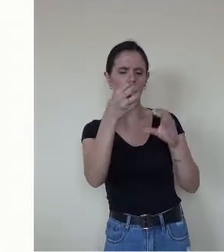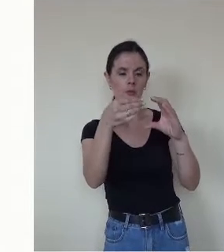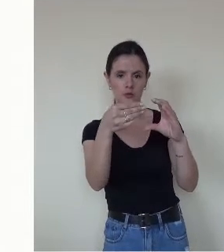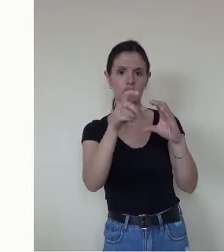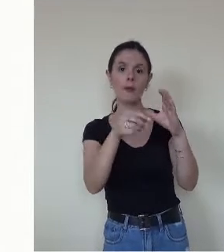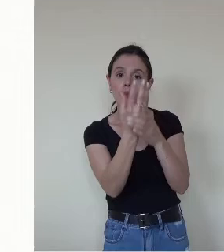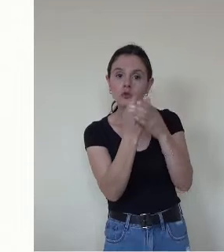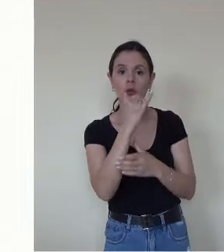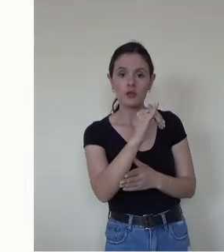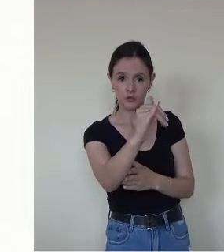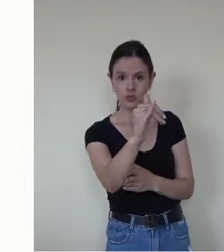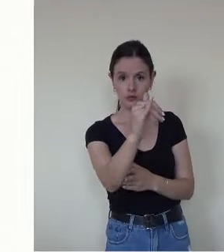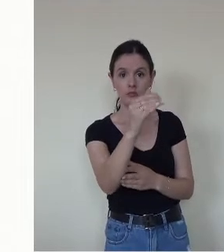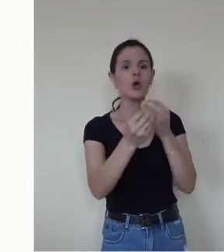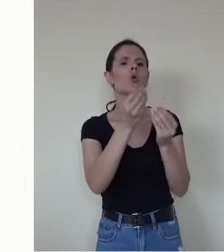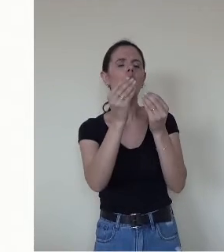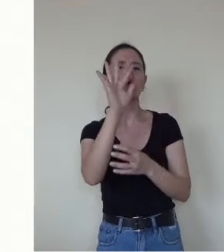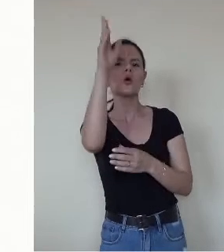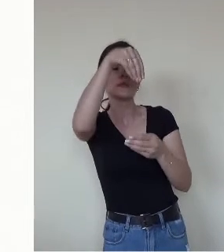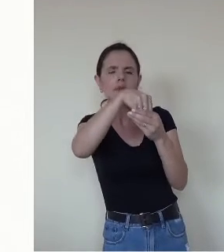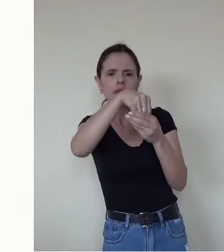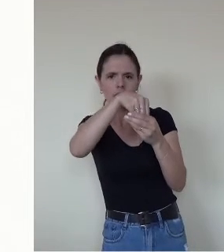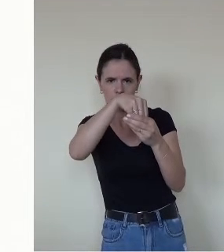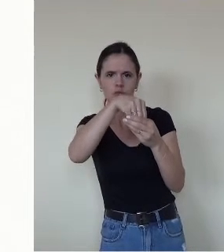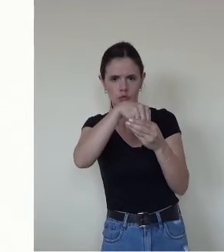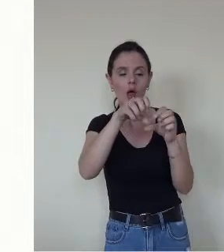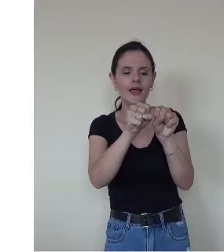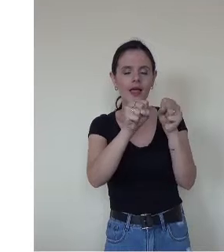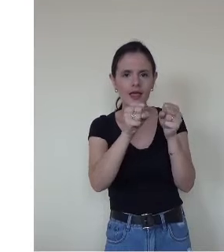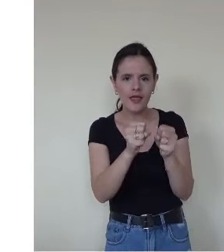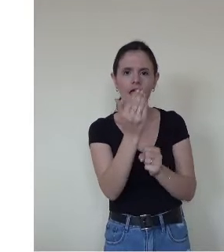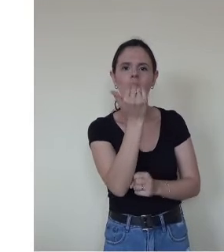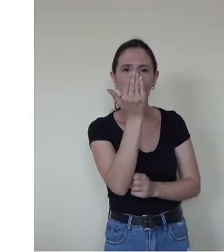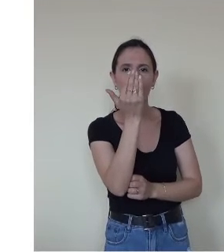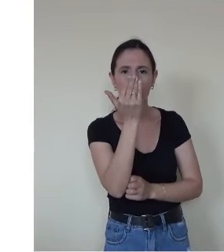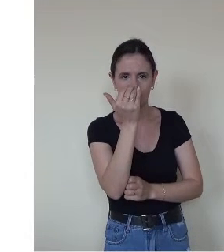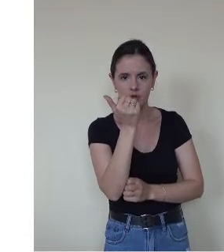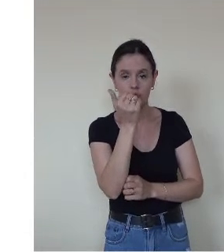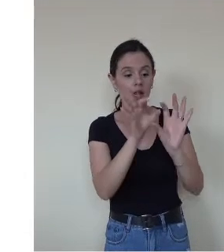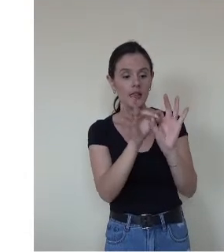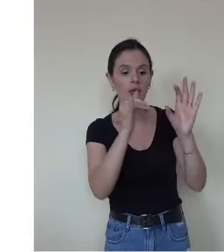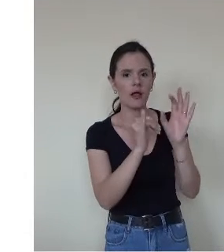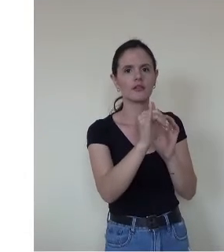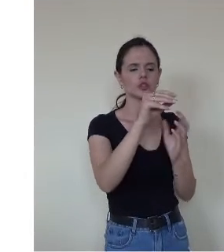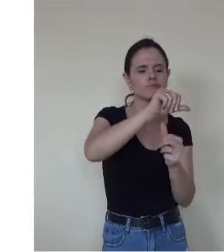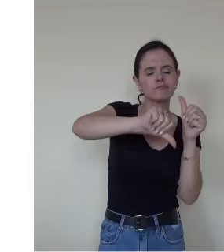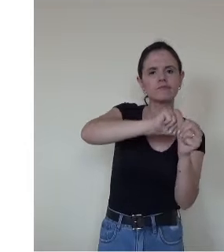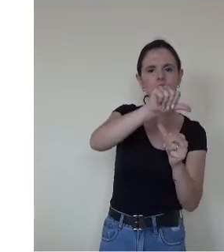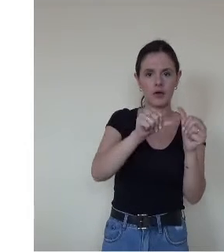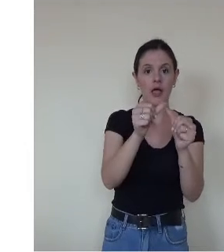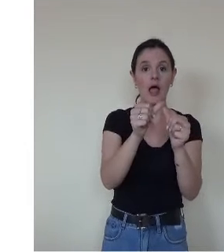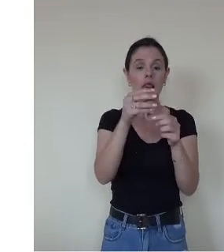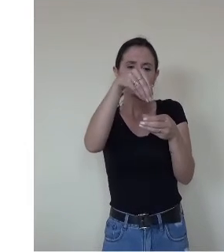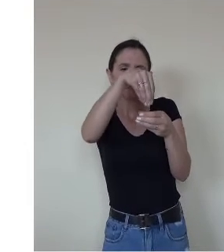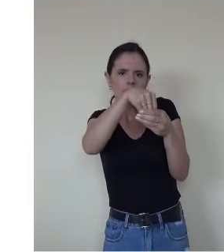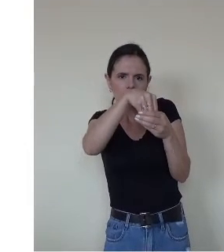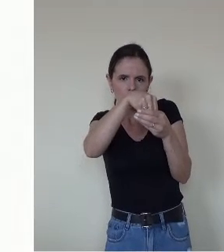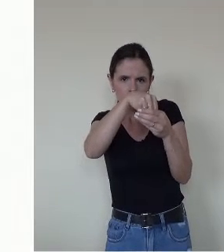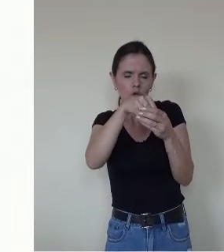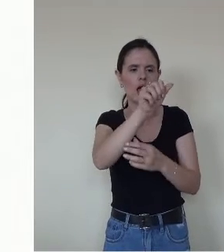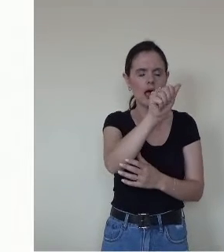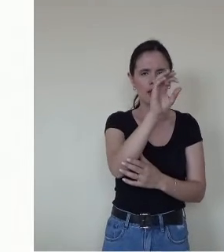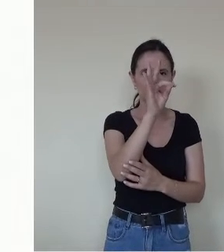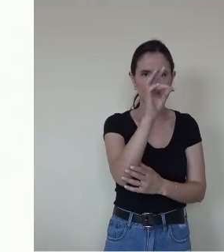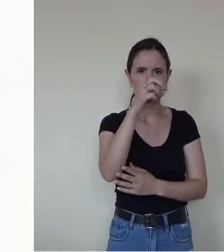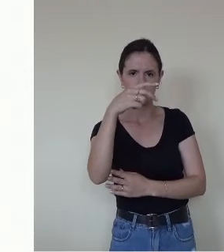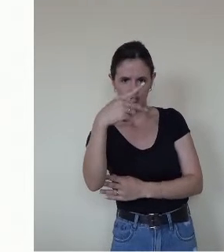dito anteriormente, a principal função da mitocôndria é a produção de energia. E para isso acontecer, ocorre um processo